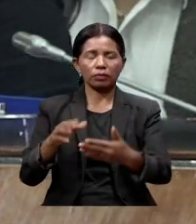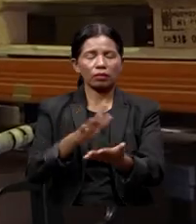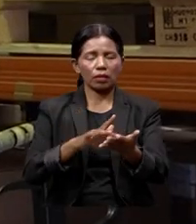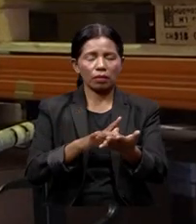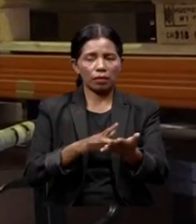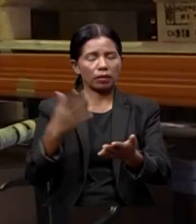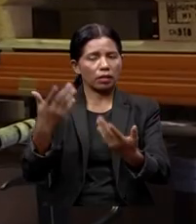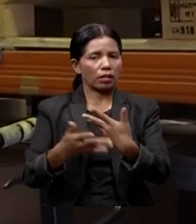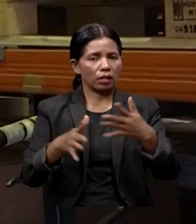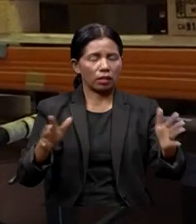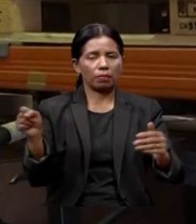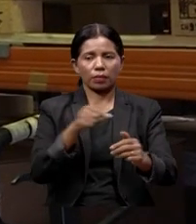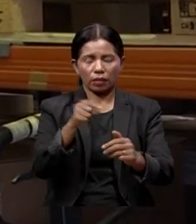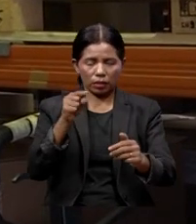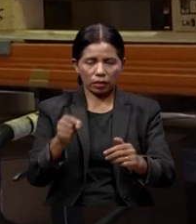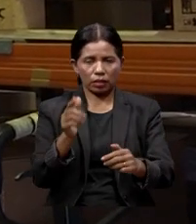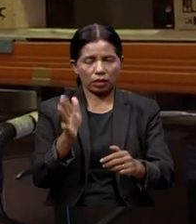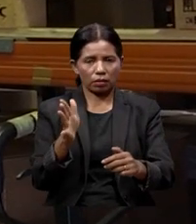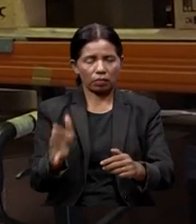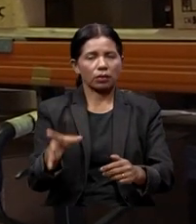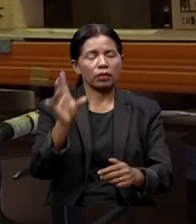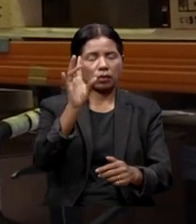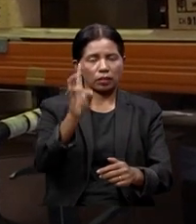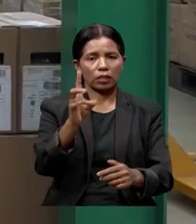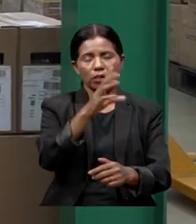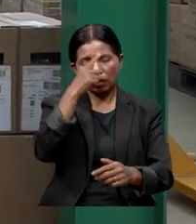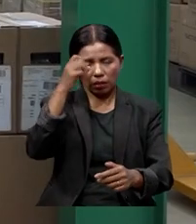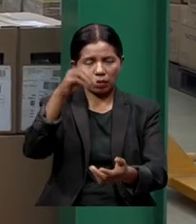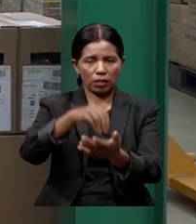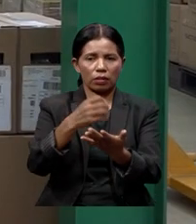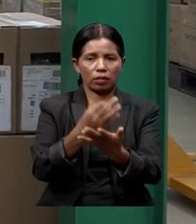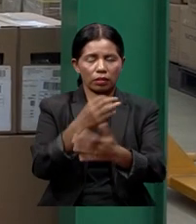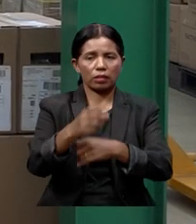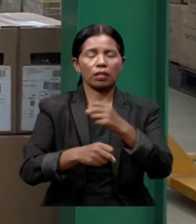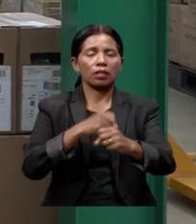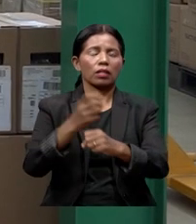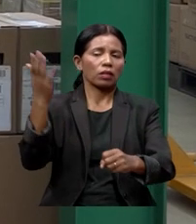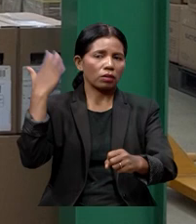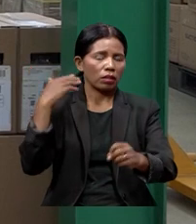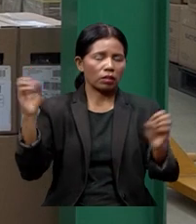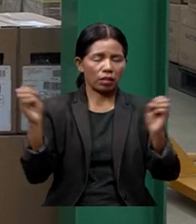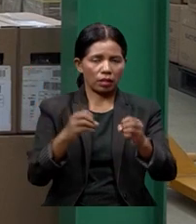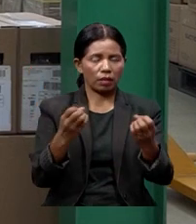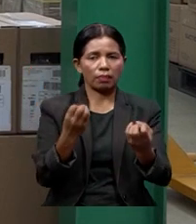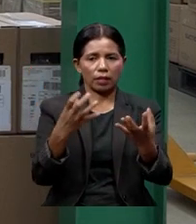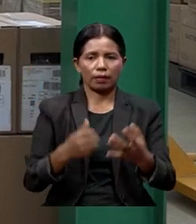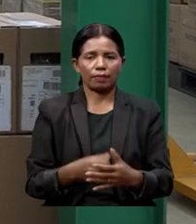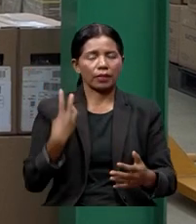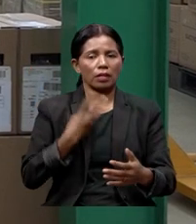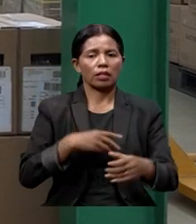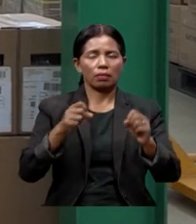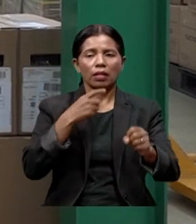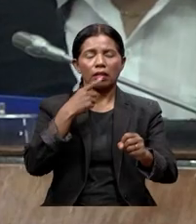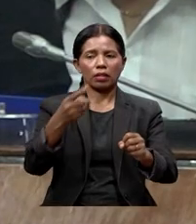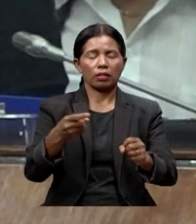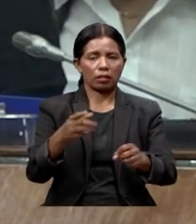medicamento mambo 4% limanulo resinhito tamba locação orçamento e atinan kotuk nian la suficiente. Ita beliang katak